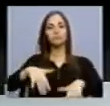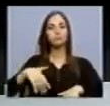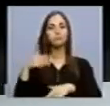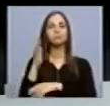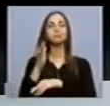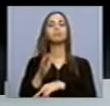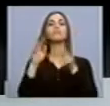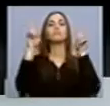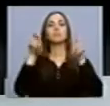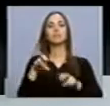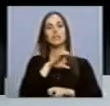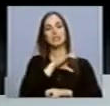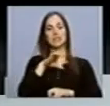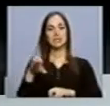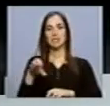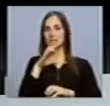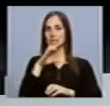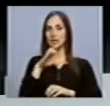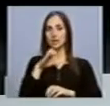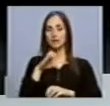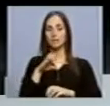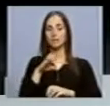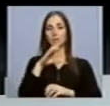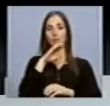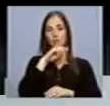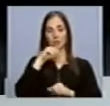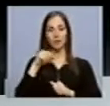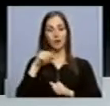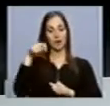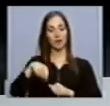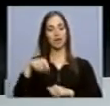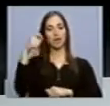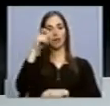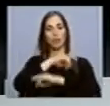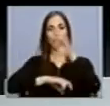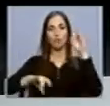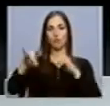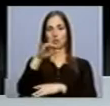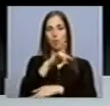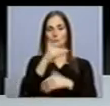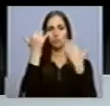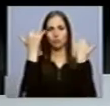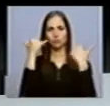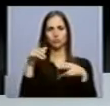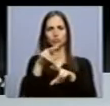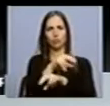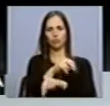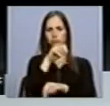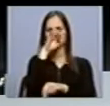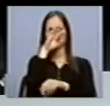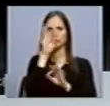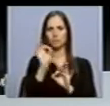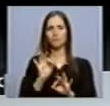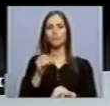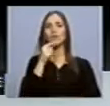geociências aqui na Europa, e os primeiros dados são absolutamente extraordinários. Vamos começar por falar de